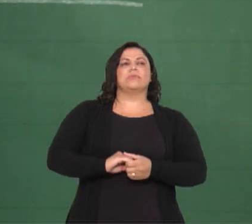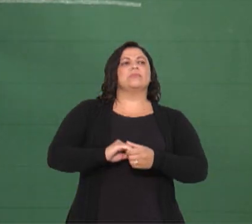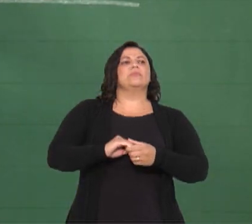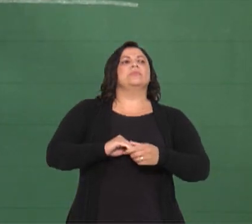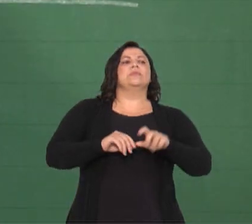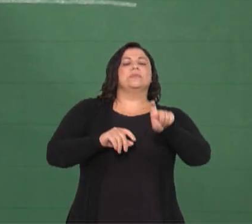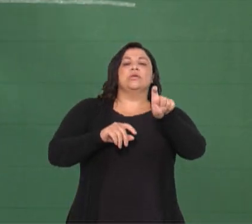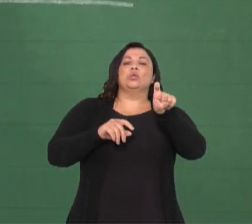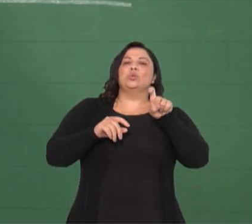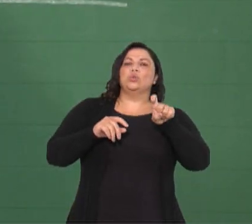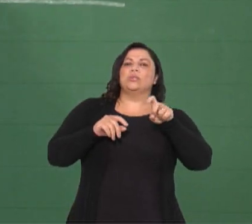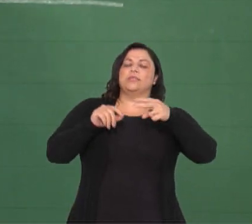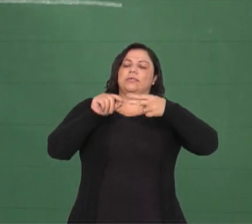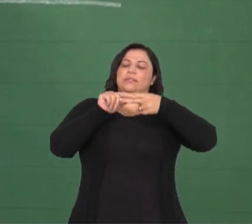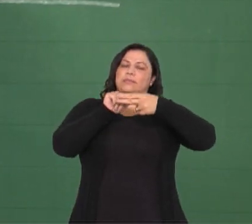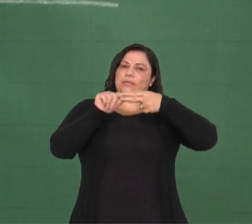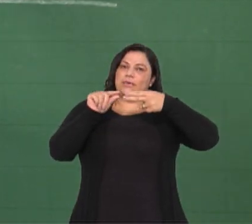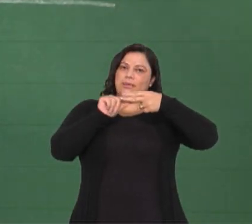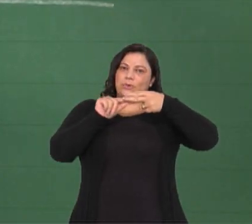eletrostática